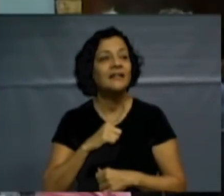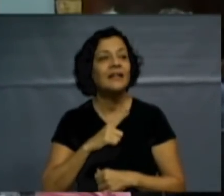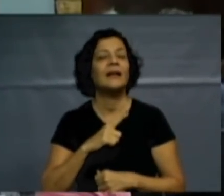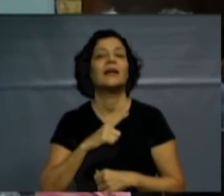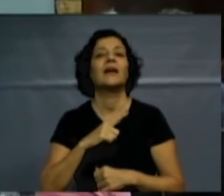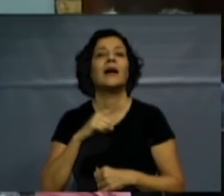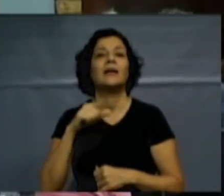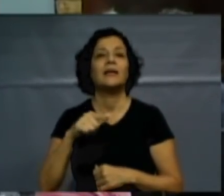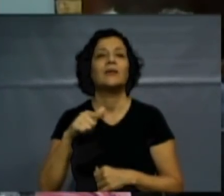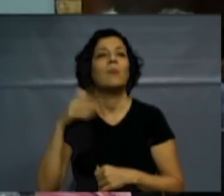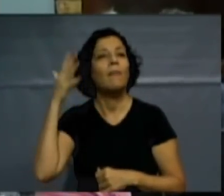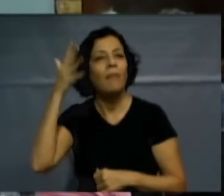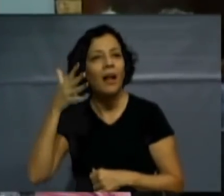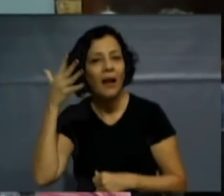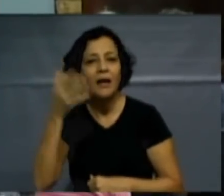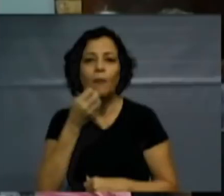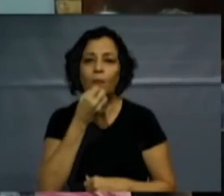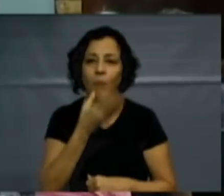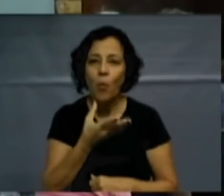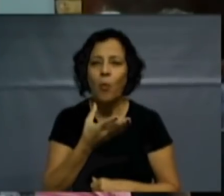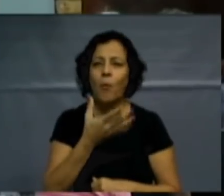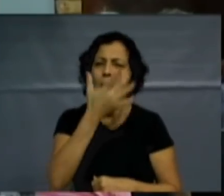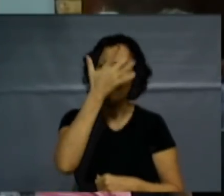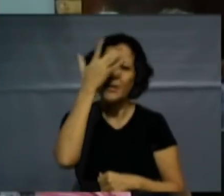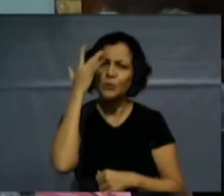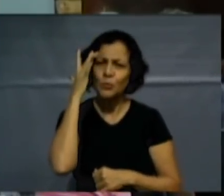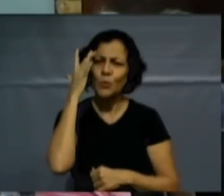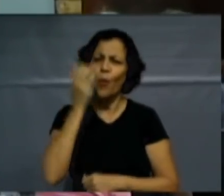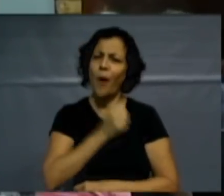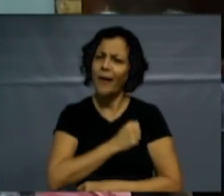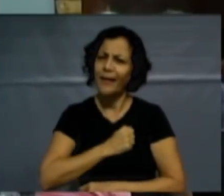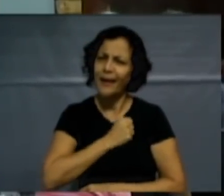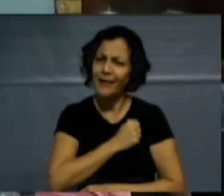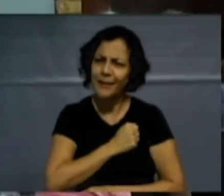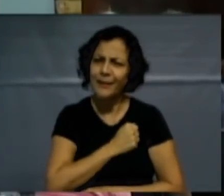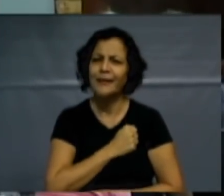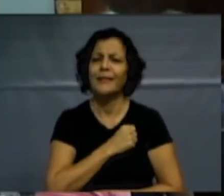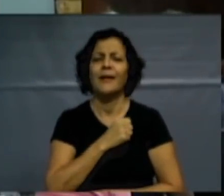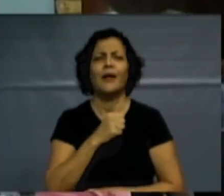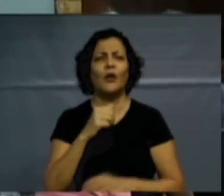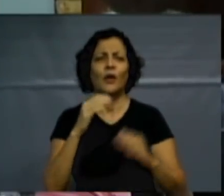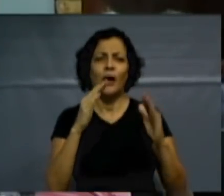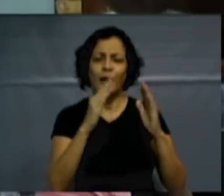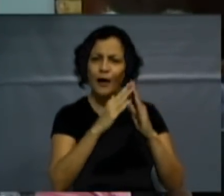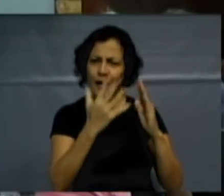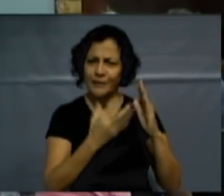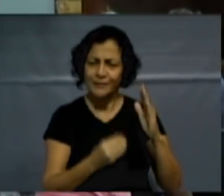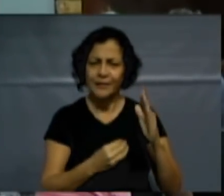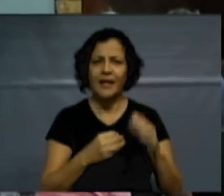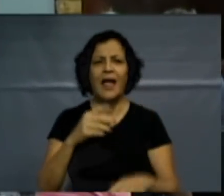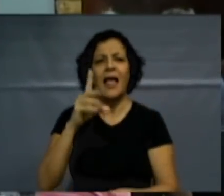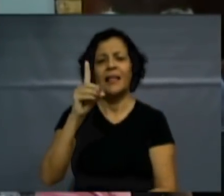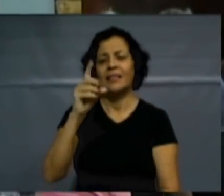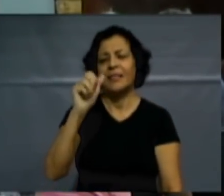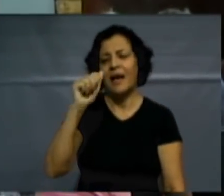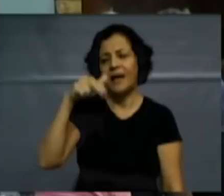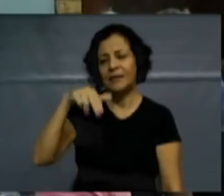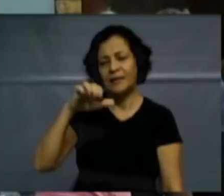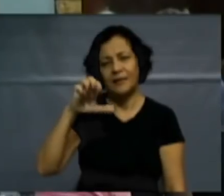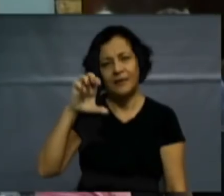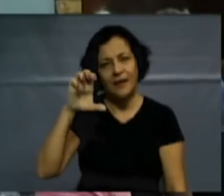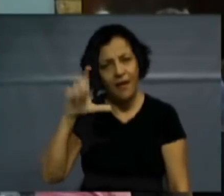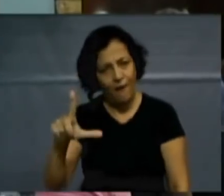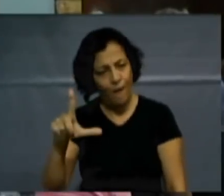nossa casa com uma pessoa muito querida do nosso coração, que é o Daniel Pavan, que já foi aqui da